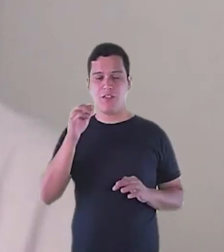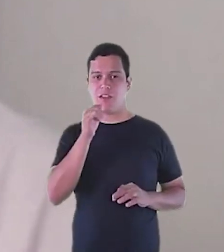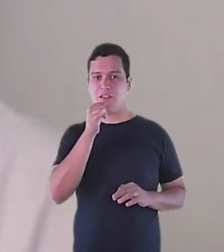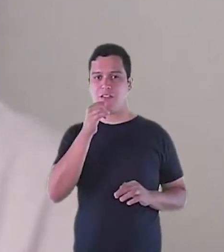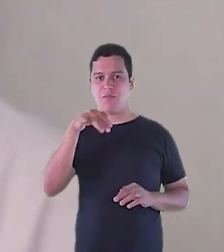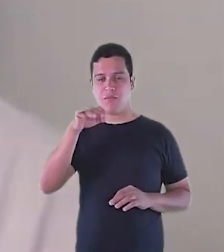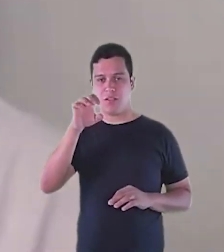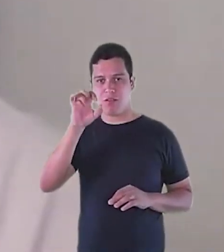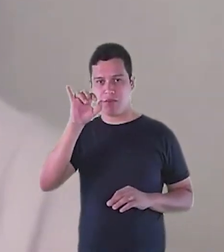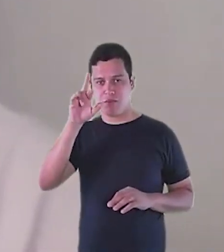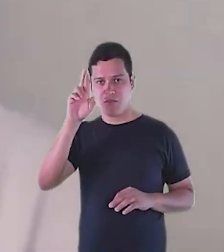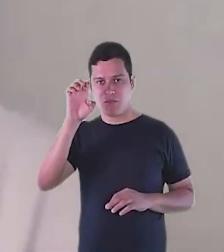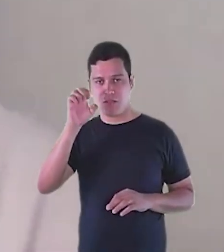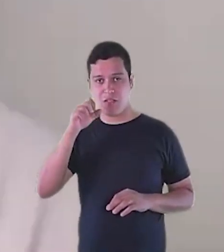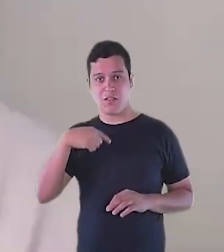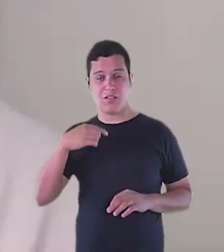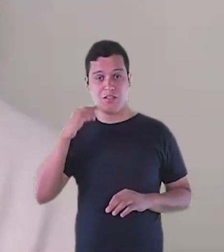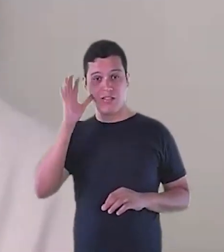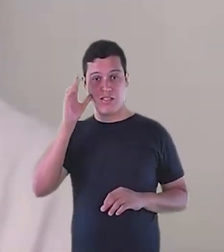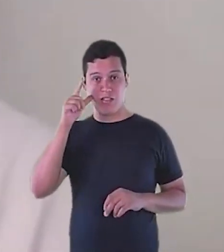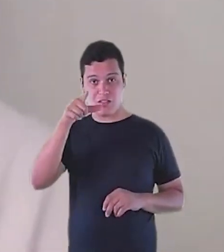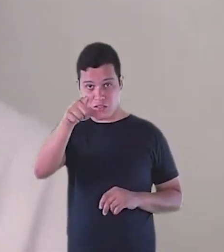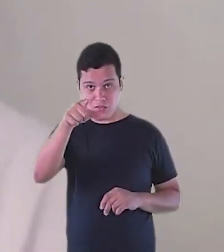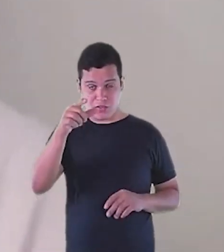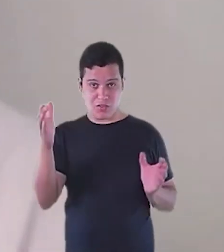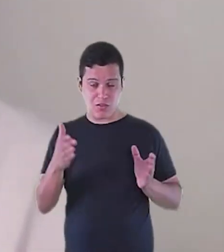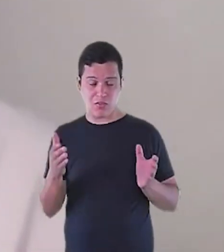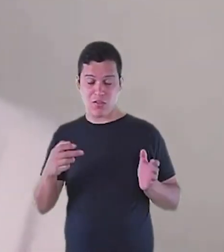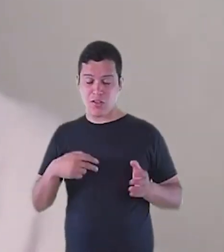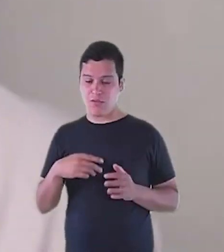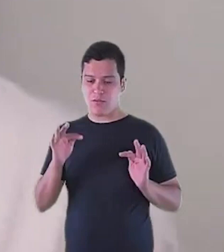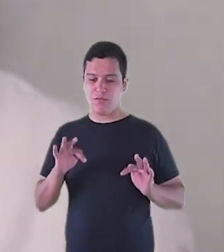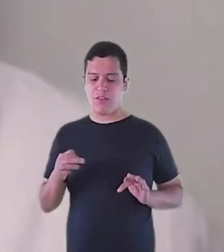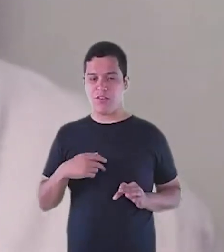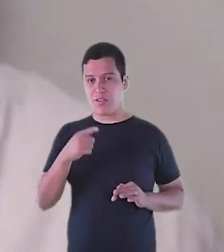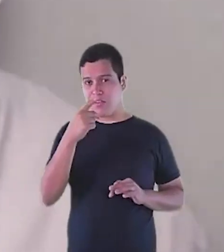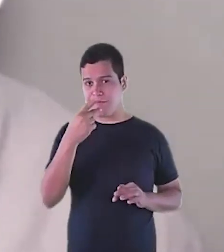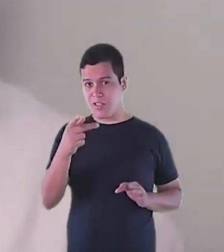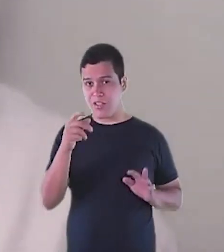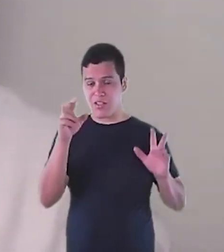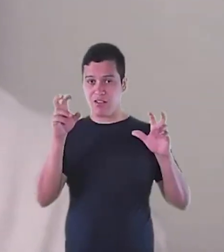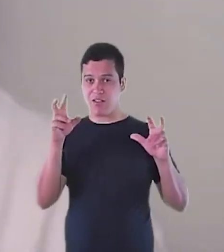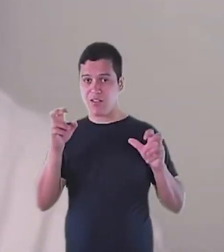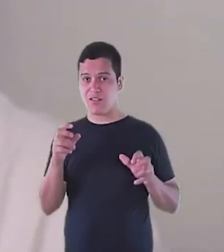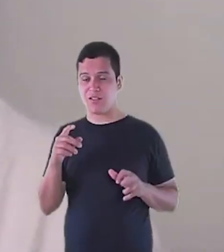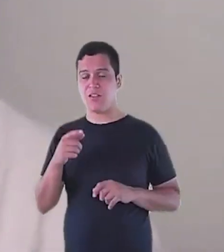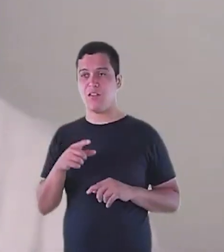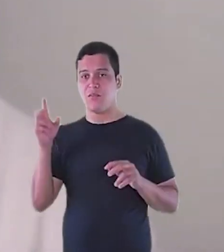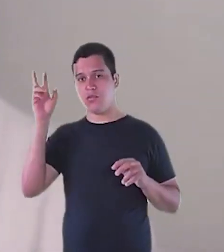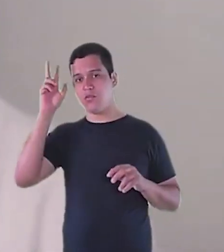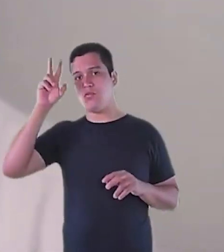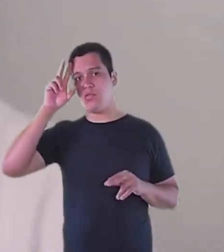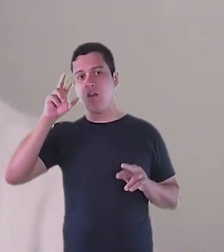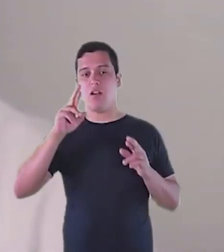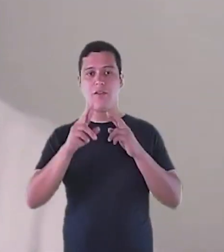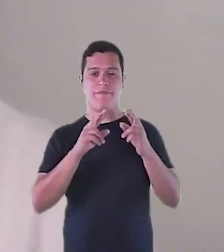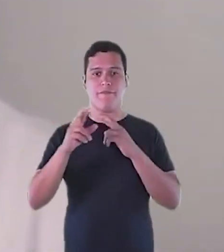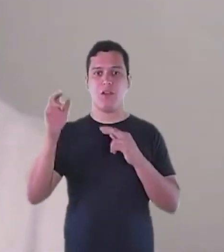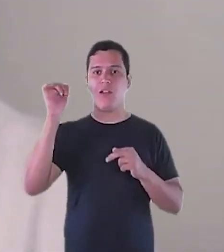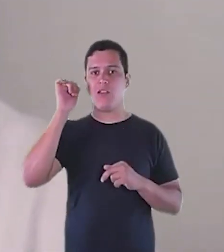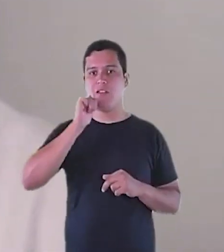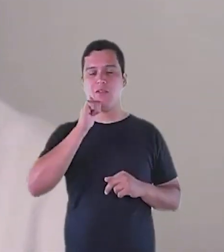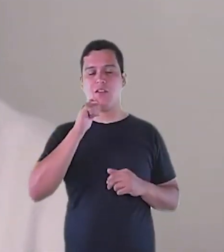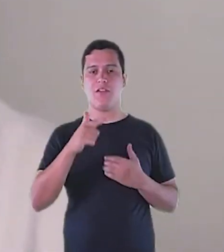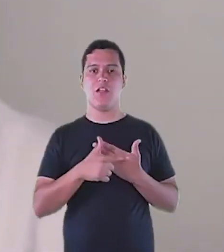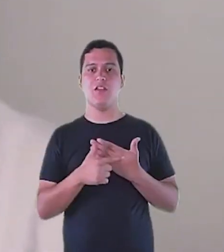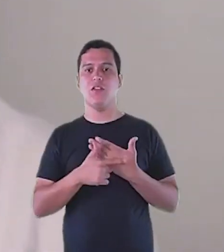escreveu alguns livros seminais sobre esse assunto, né? Eu acho que é a historiadora que mais se debruçou sobre o papel das mulheres